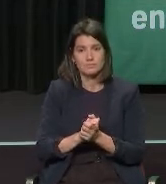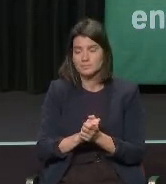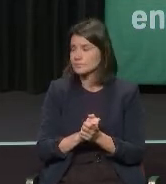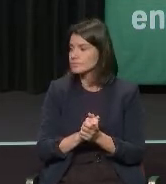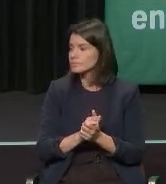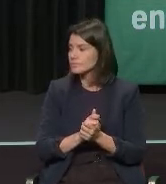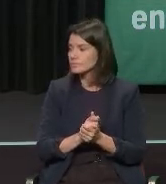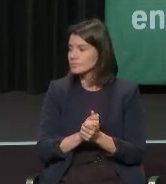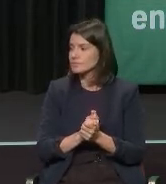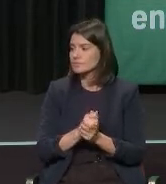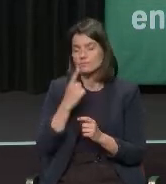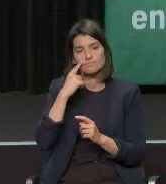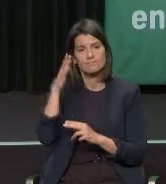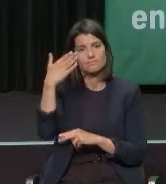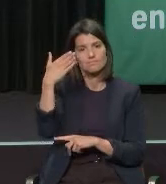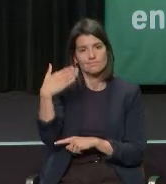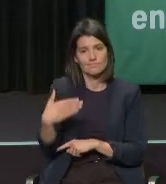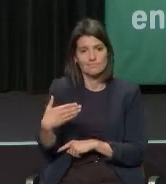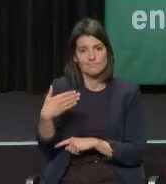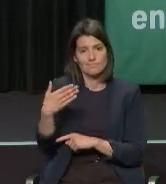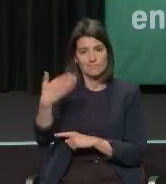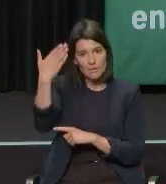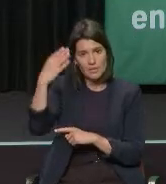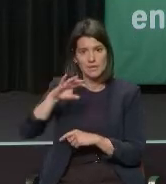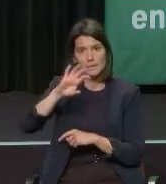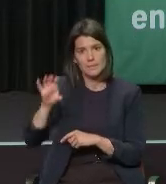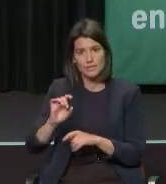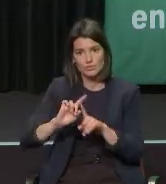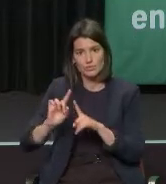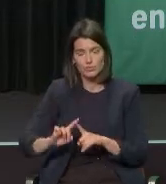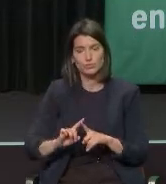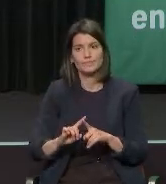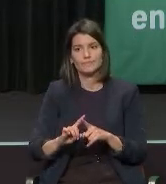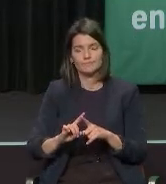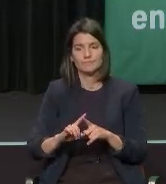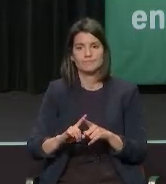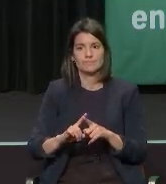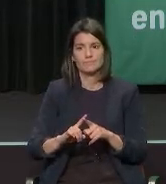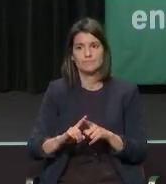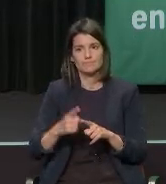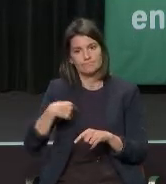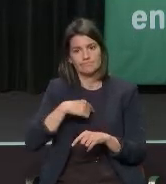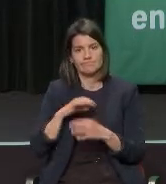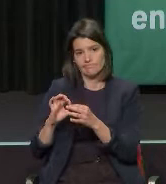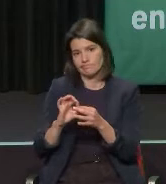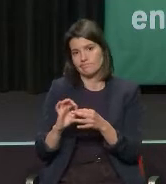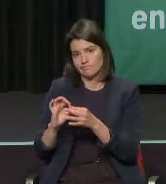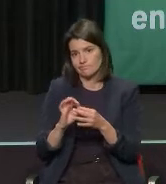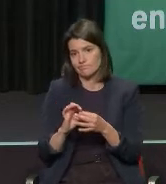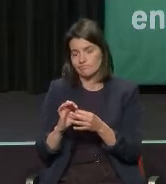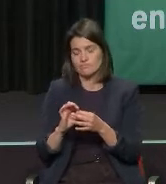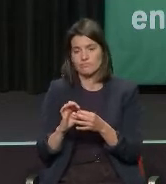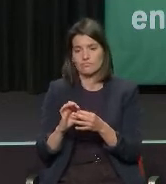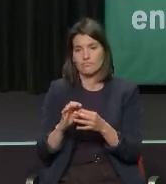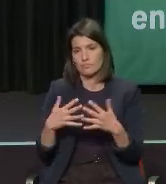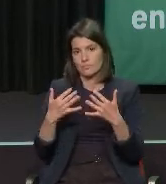Estas são as bandeiras dos países participantes que